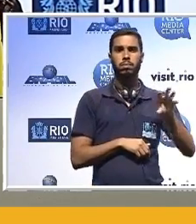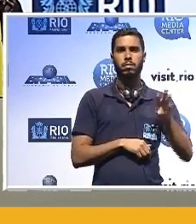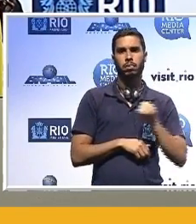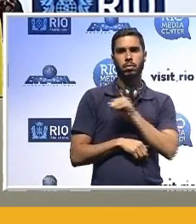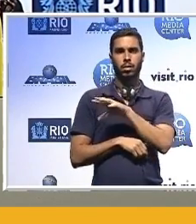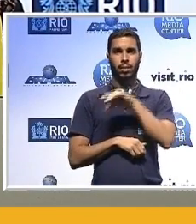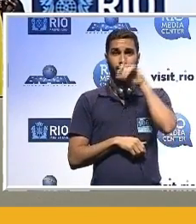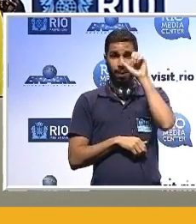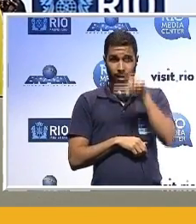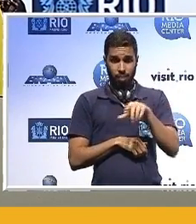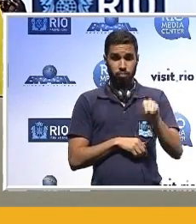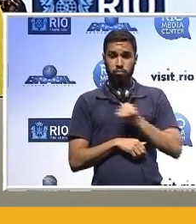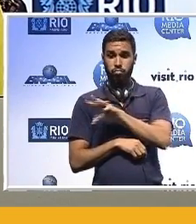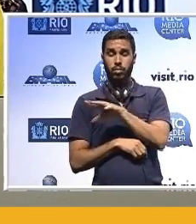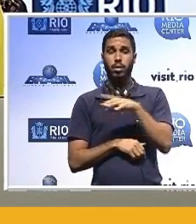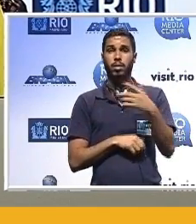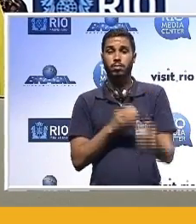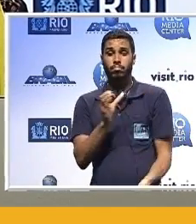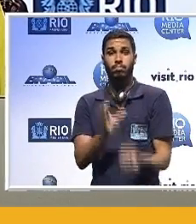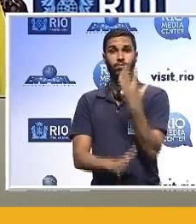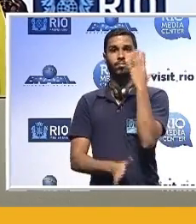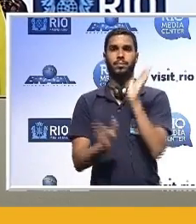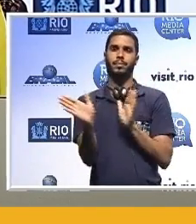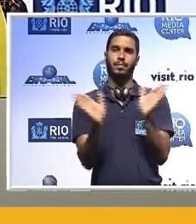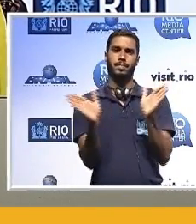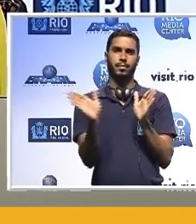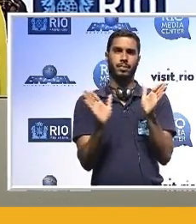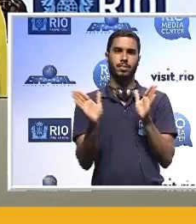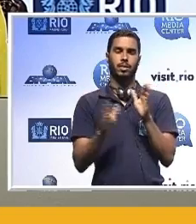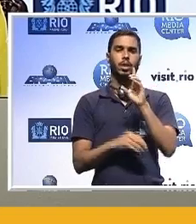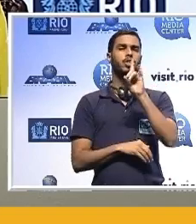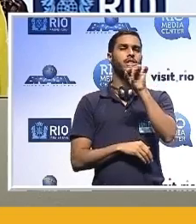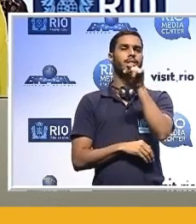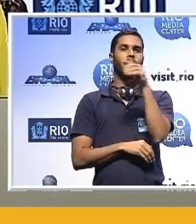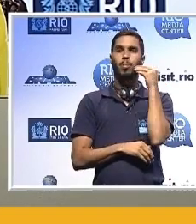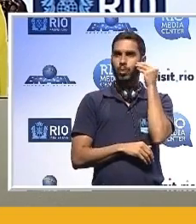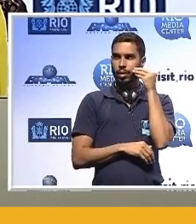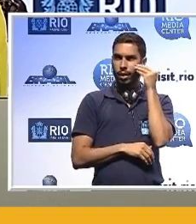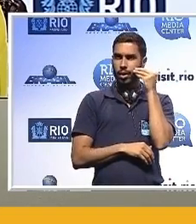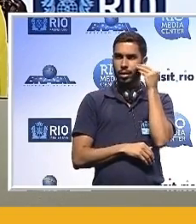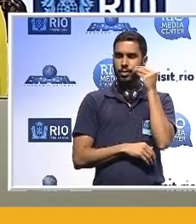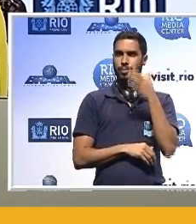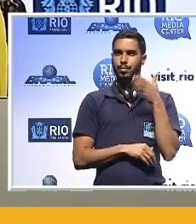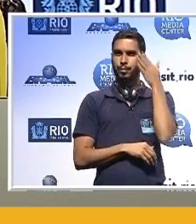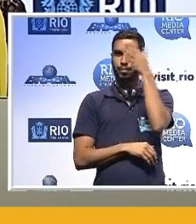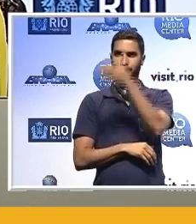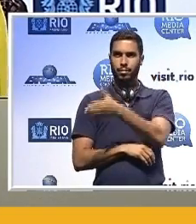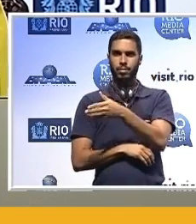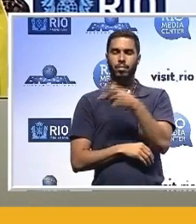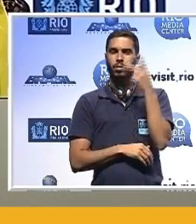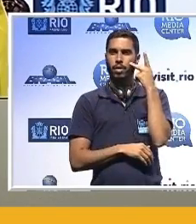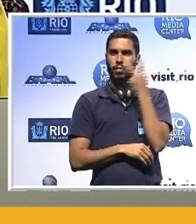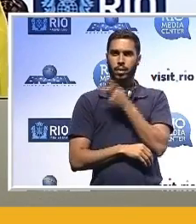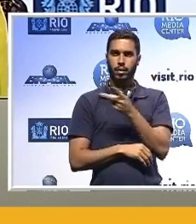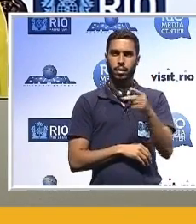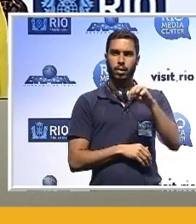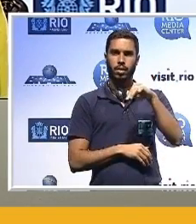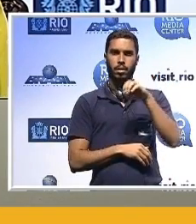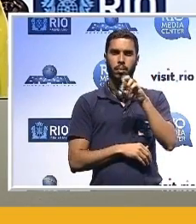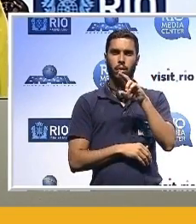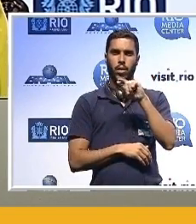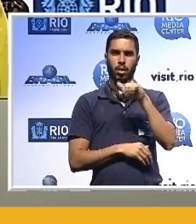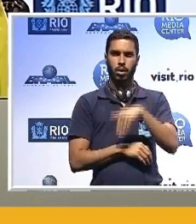gera a acessibilidade. O dia que você tiver a oportunidade de ir a Portland, em Oregon, aí você vai ver o que